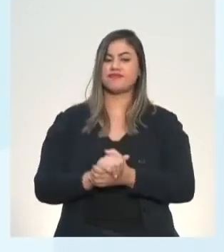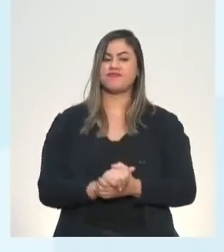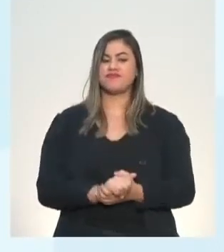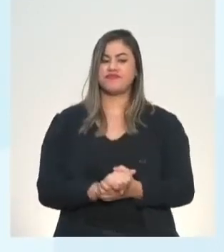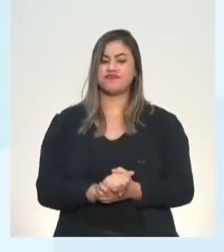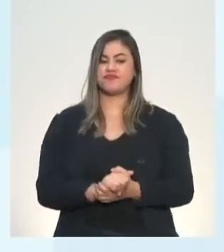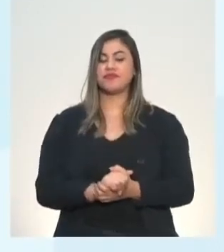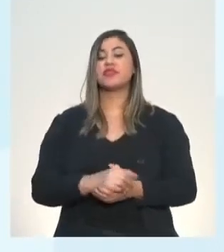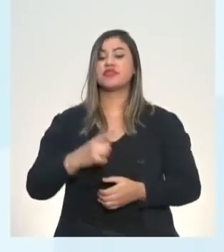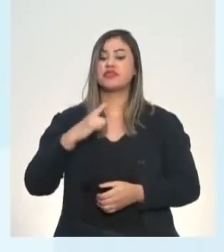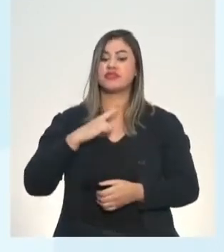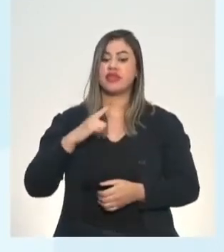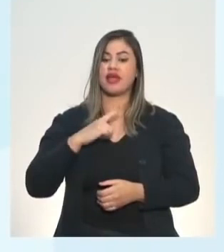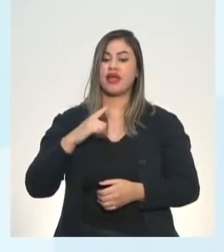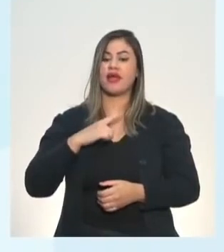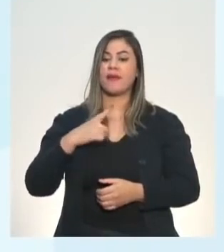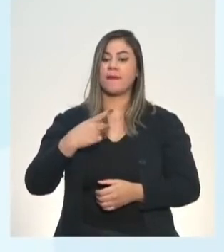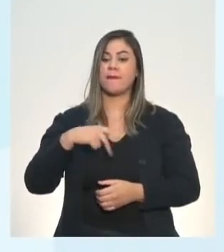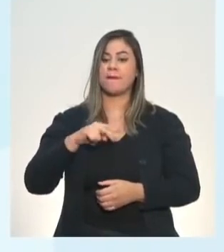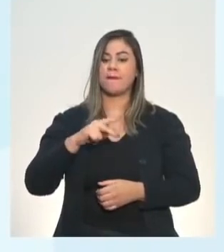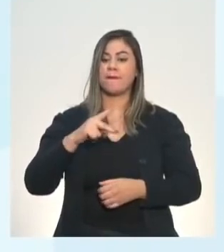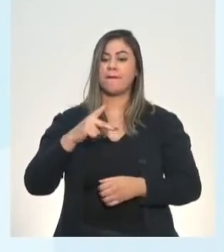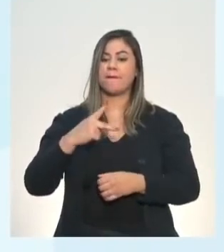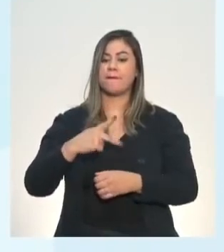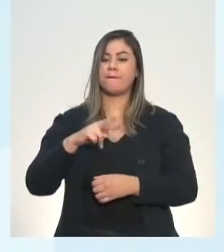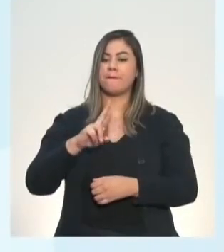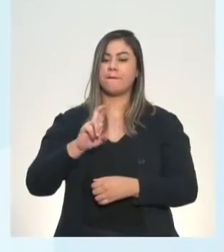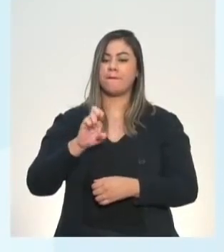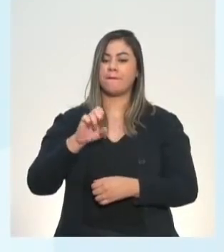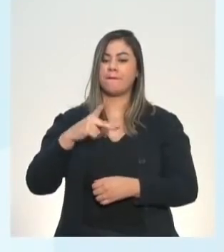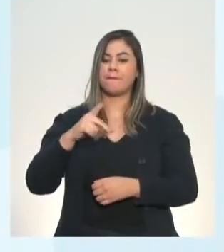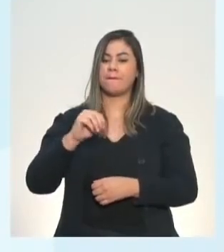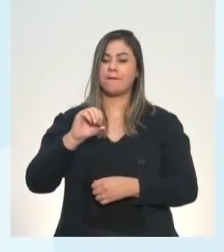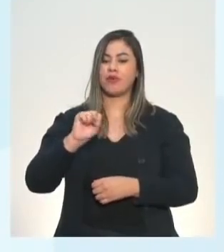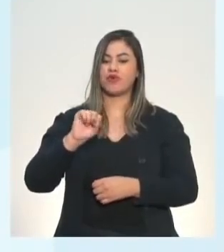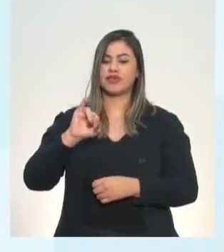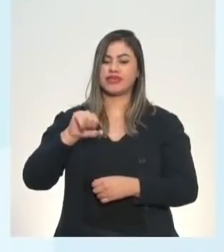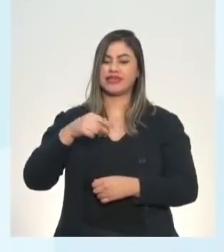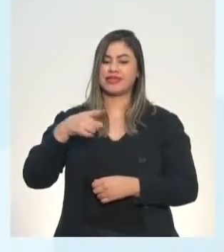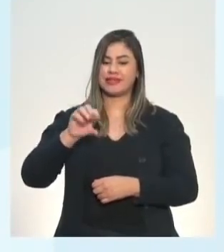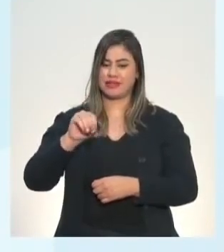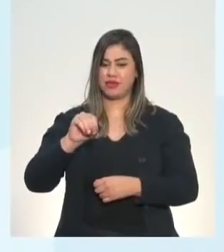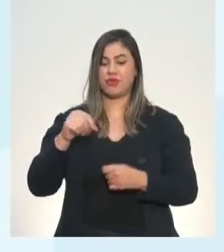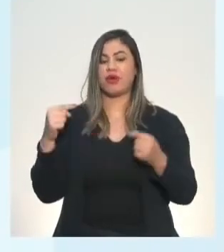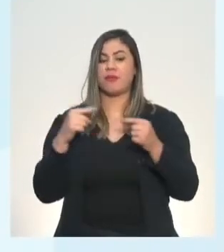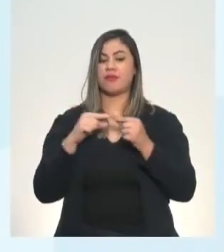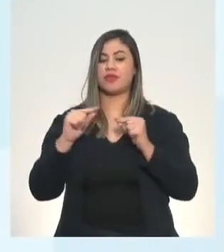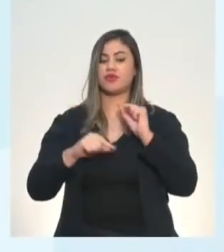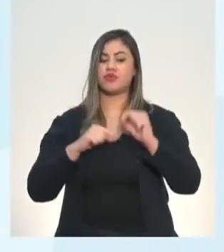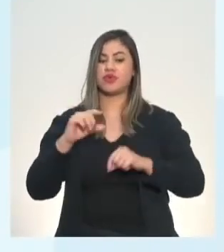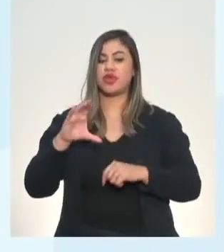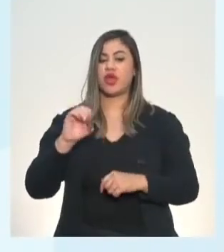hanging preposition, né, João? Aquela preposição que fica pendurada ali, né? Isso. O com ali é